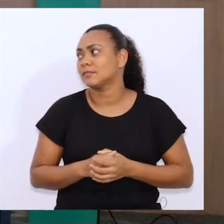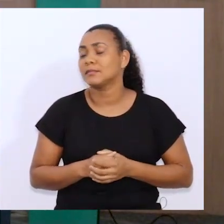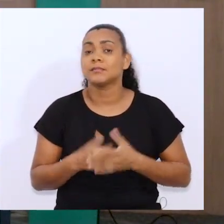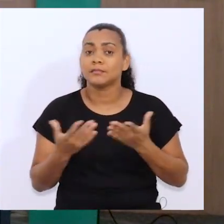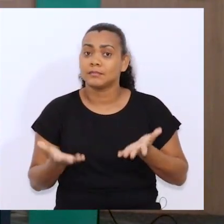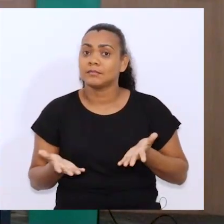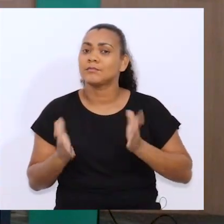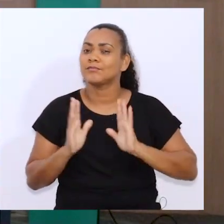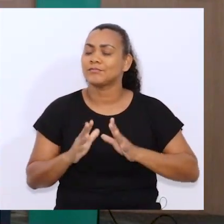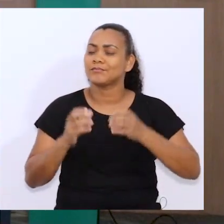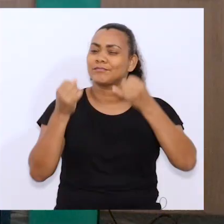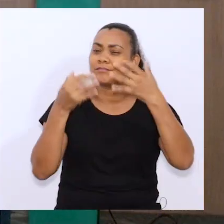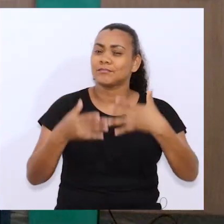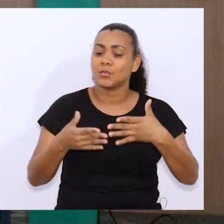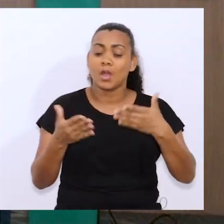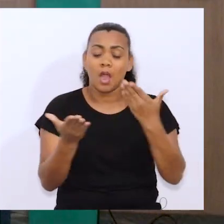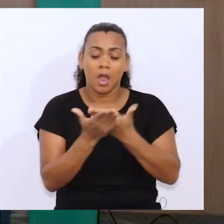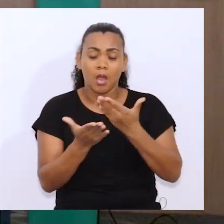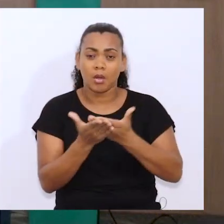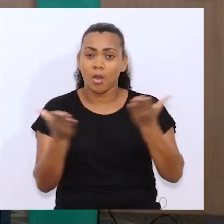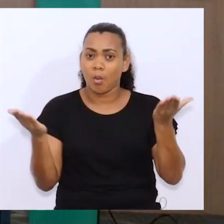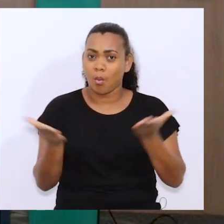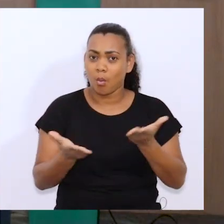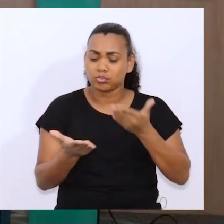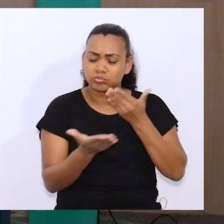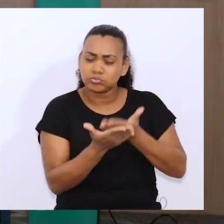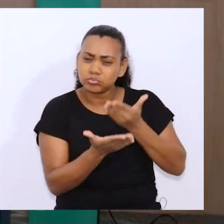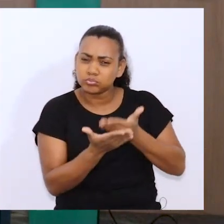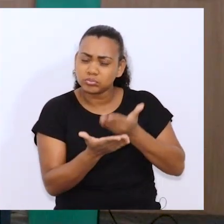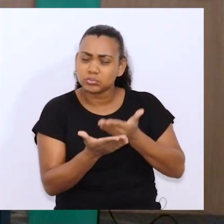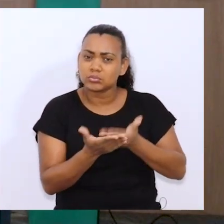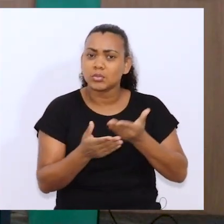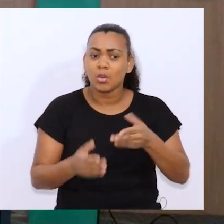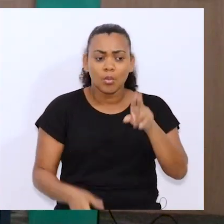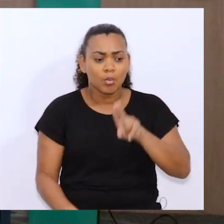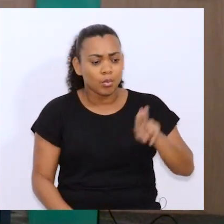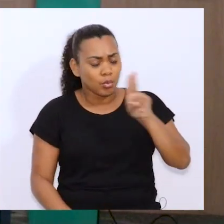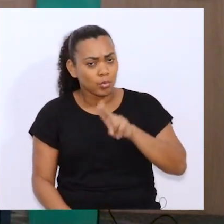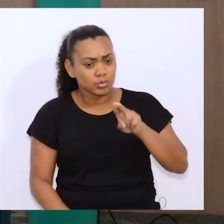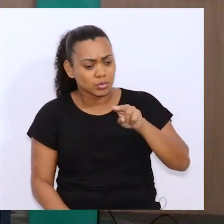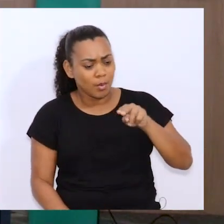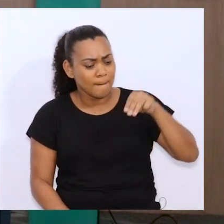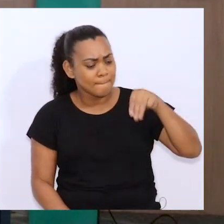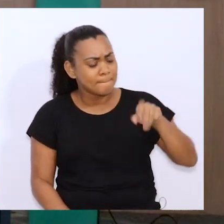Como eu falei a vocês, na aula de hoje, nós vamos estudar o uso das